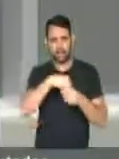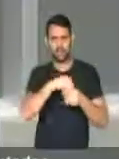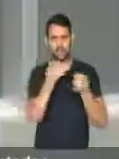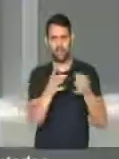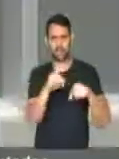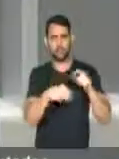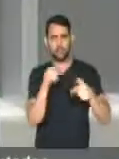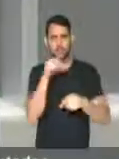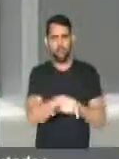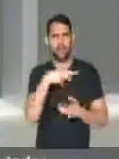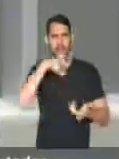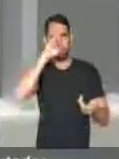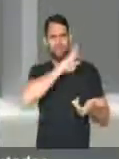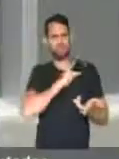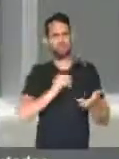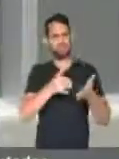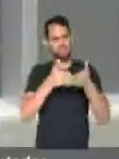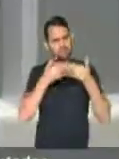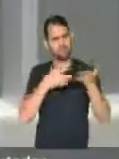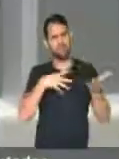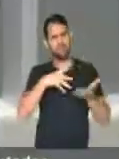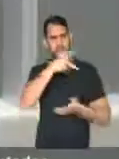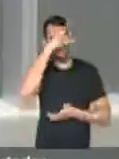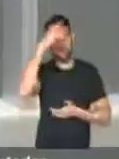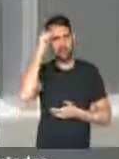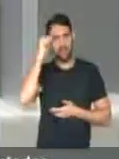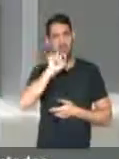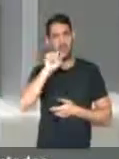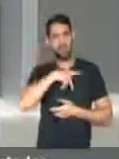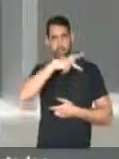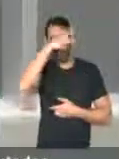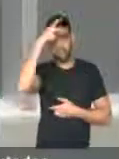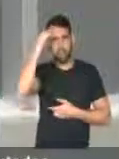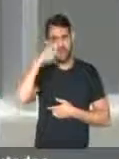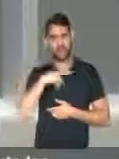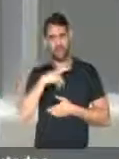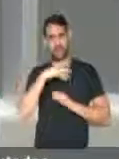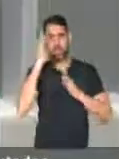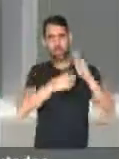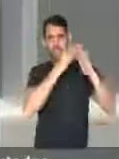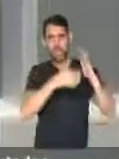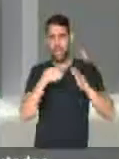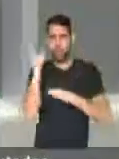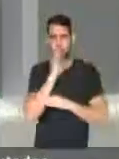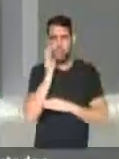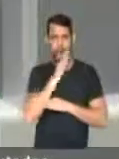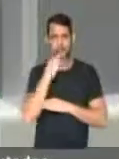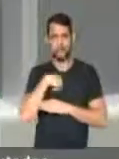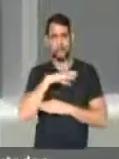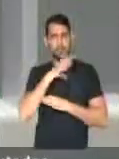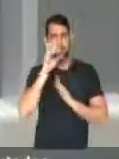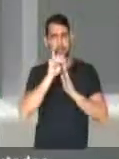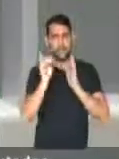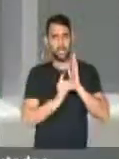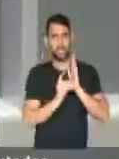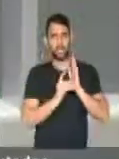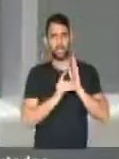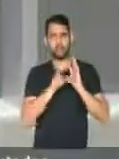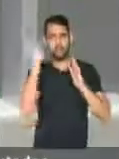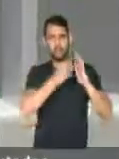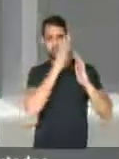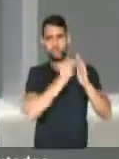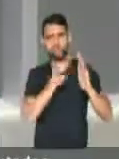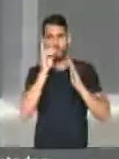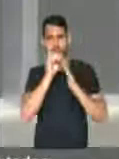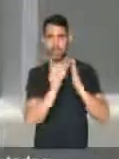ali dentro o senhor presidente eu faço um apelo aqui para que o prefeito revoga imediatamente que revoga